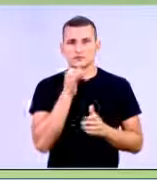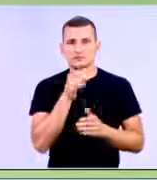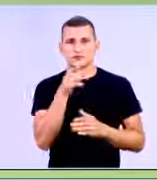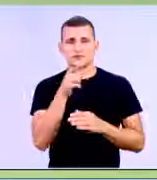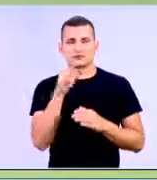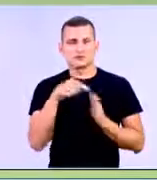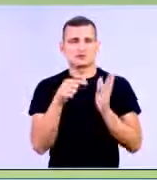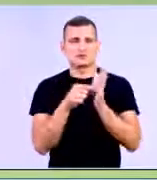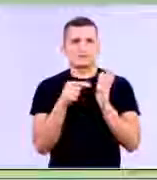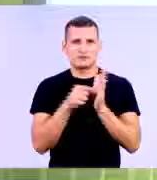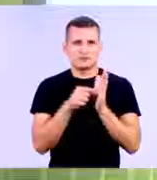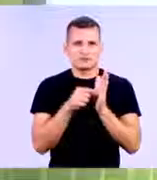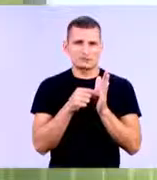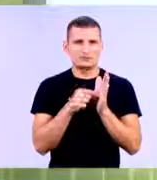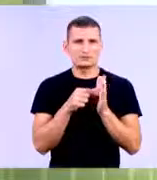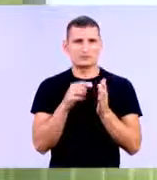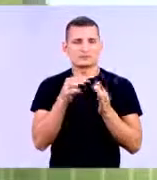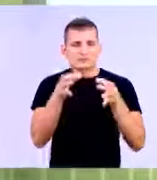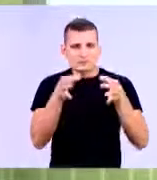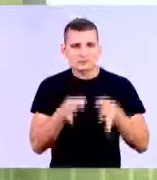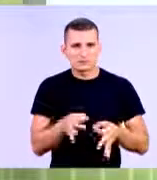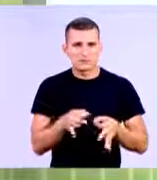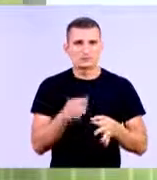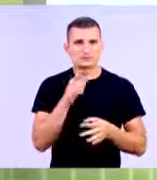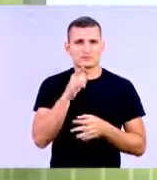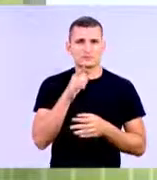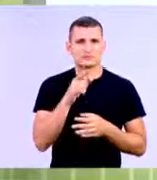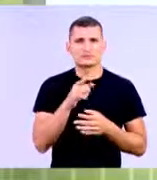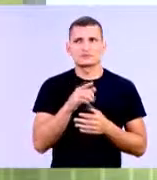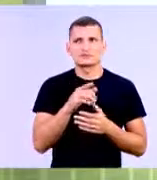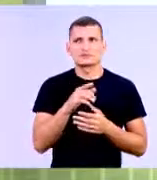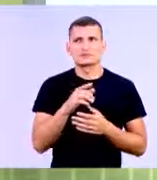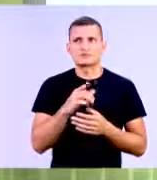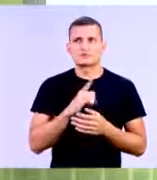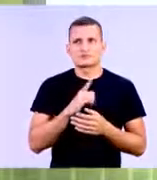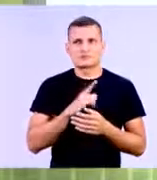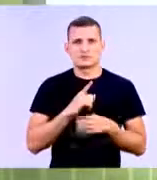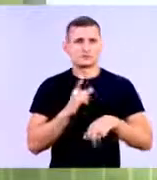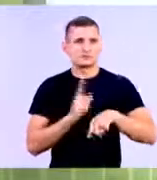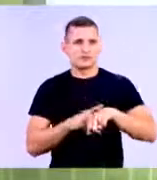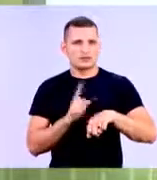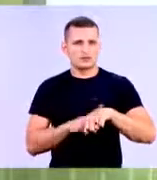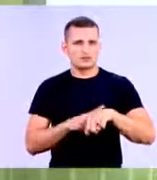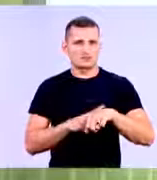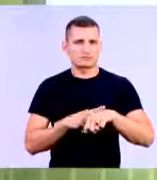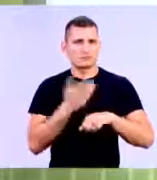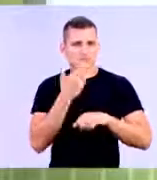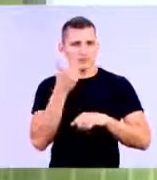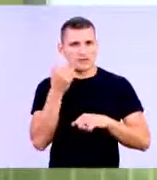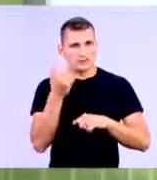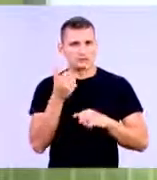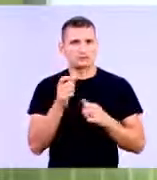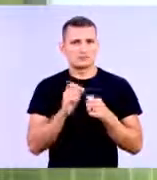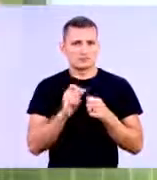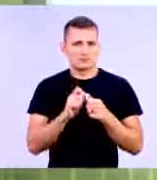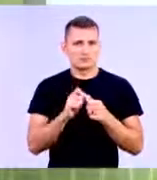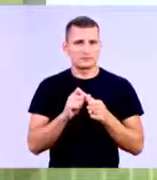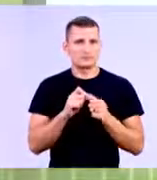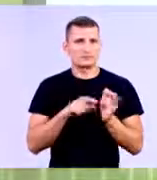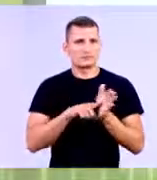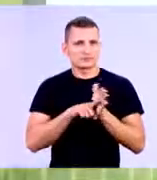uma ferramenta adequada, nós temos aí um ganho de tempo na execução